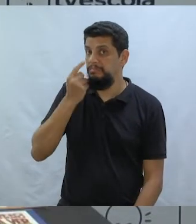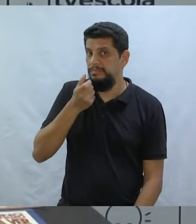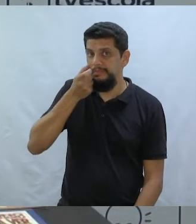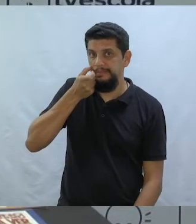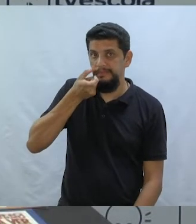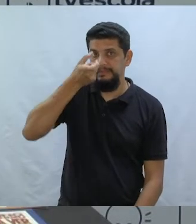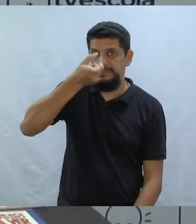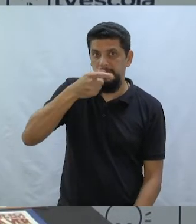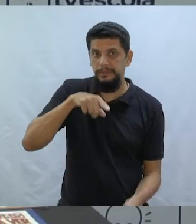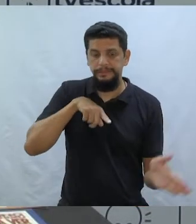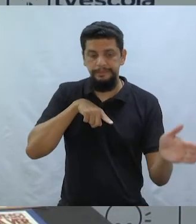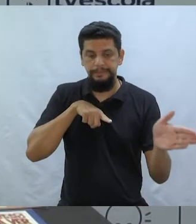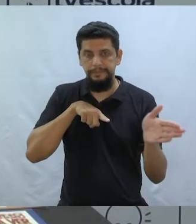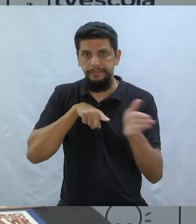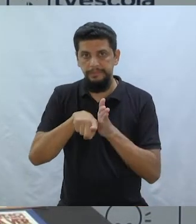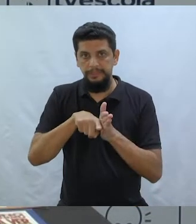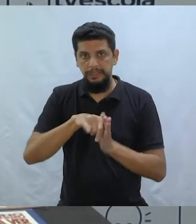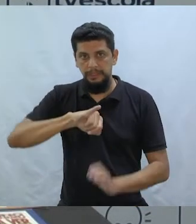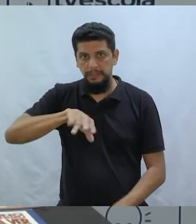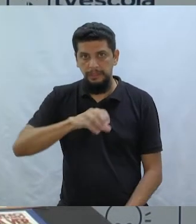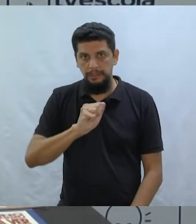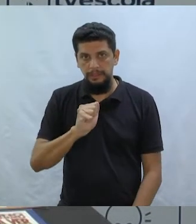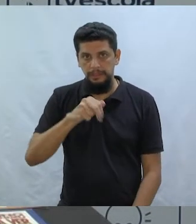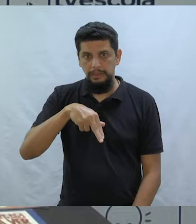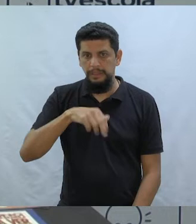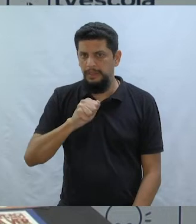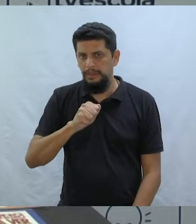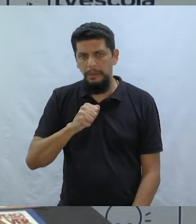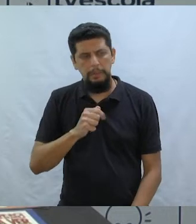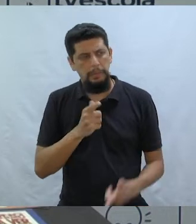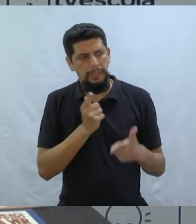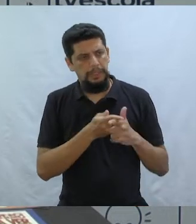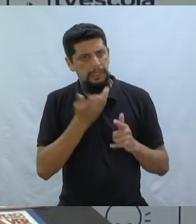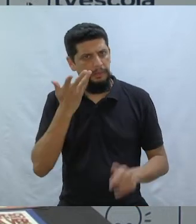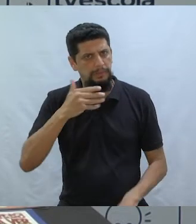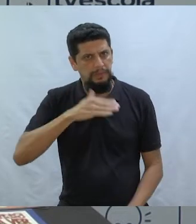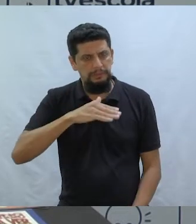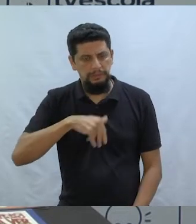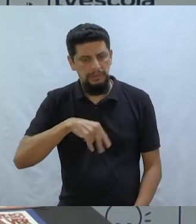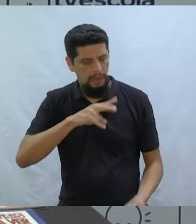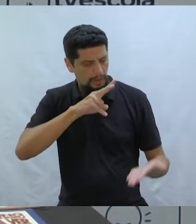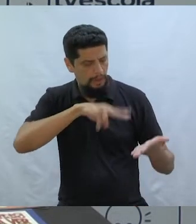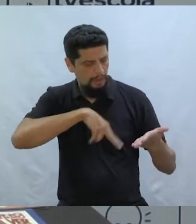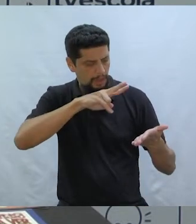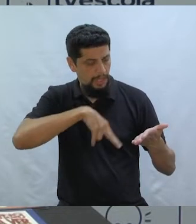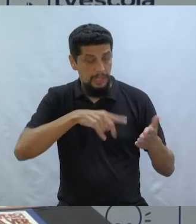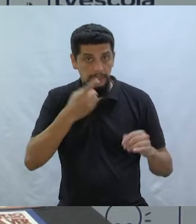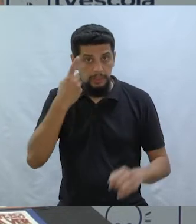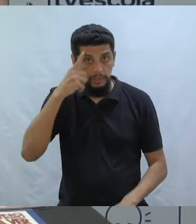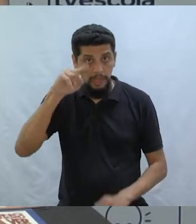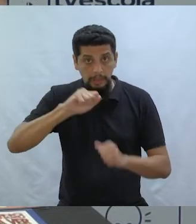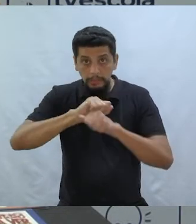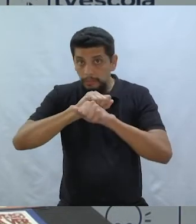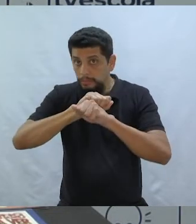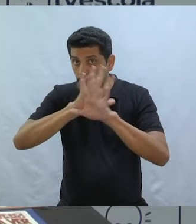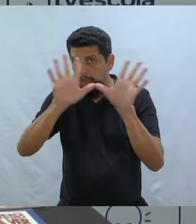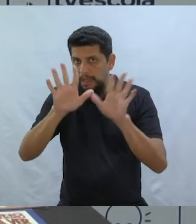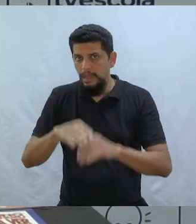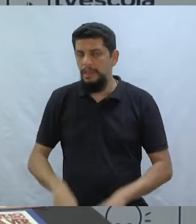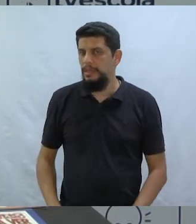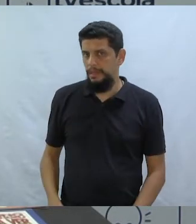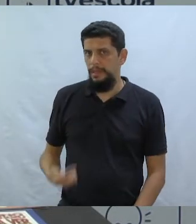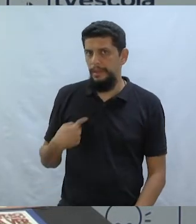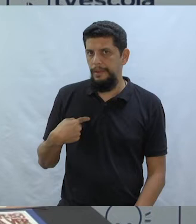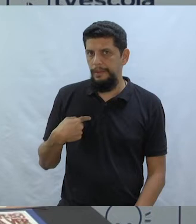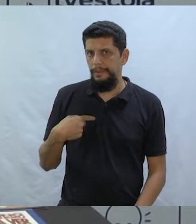Olha que interessante a pergunta da Joana porque as crianças não iam ler de dia